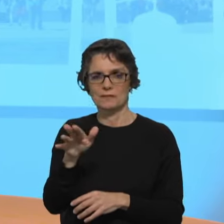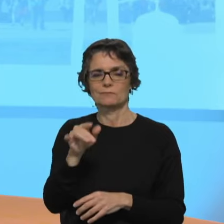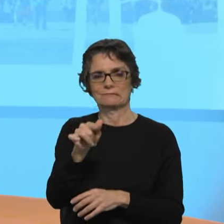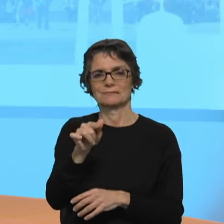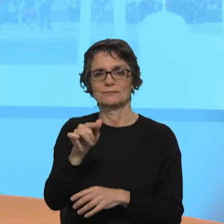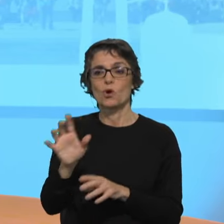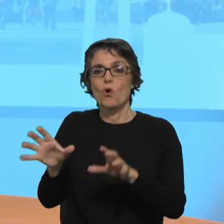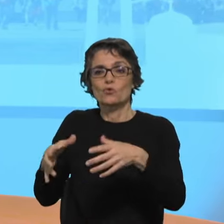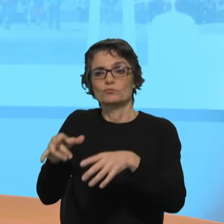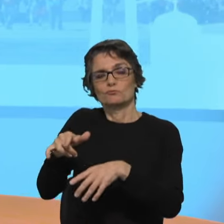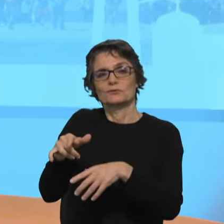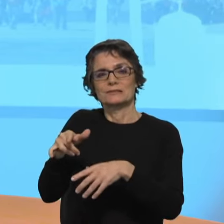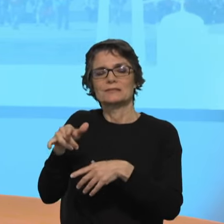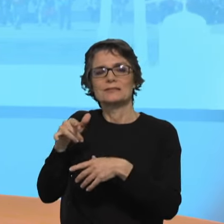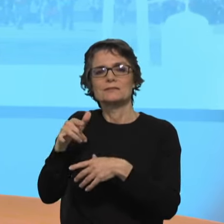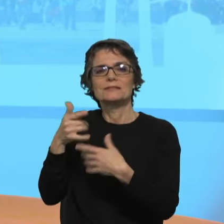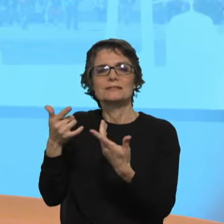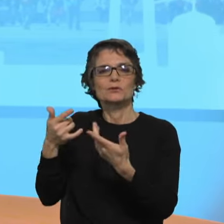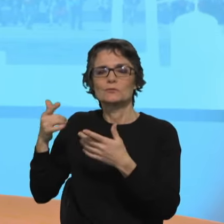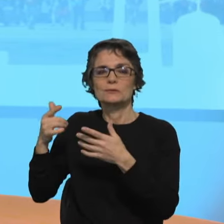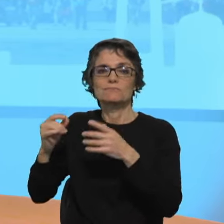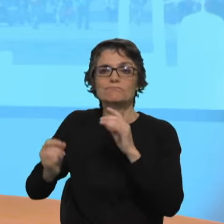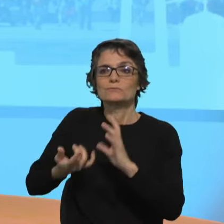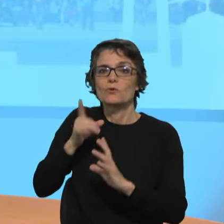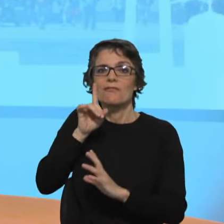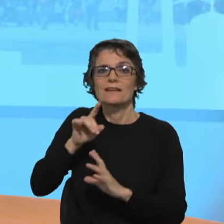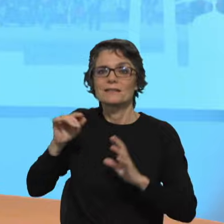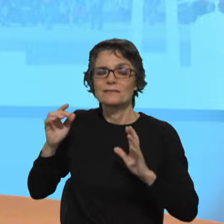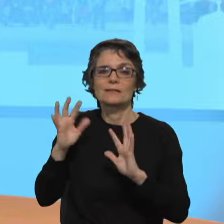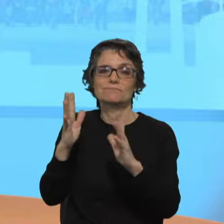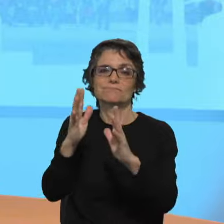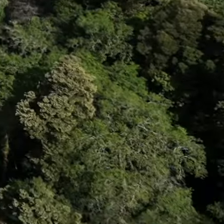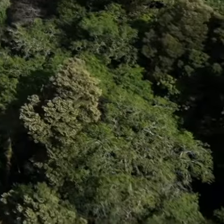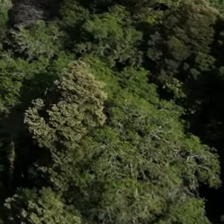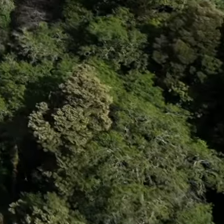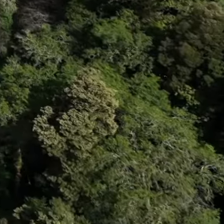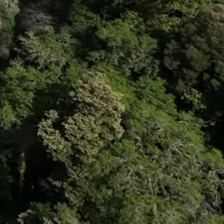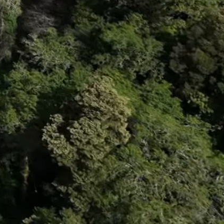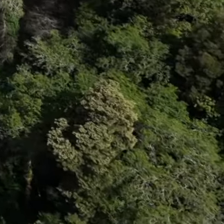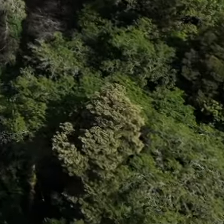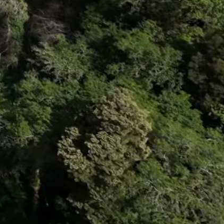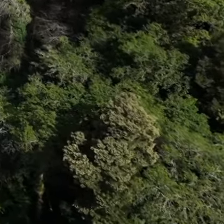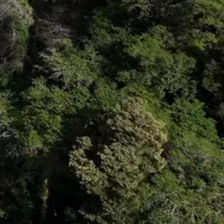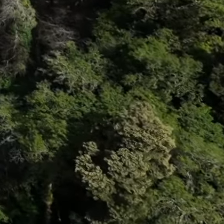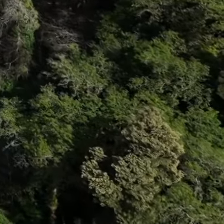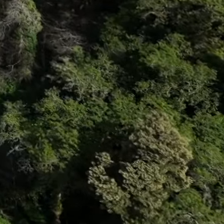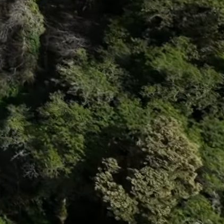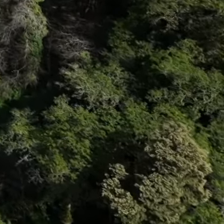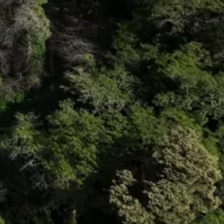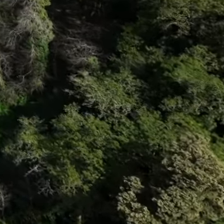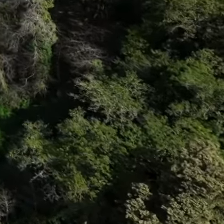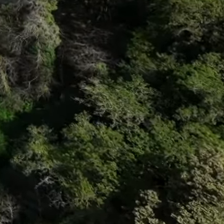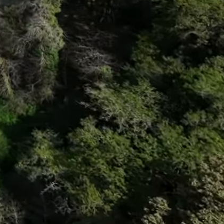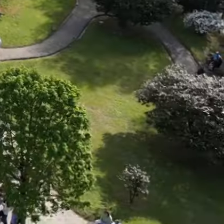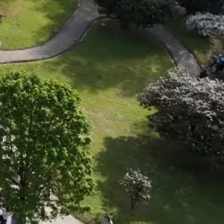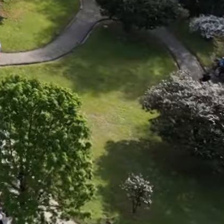Gólgota recriou a entrada triunfal de Jesus em Jerusalém. O tens tu contra Jesus para falar dessa